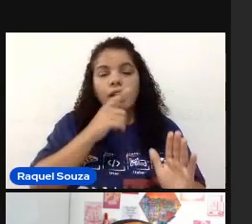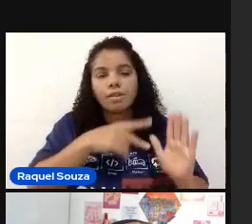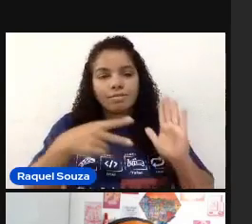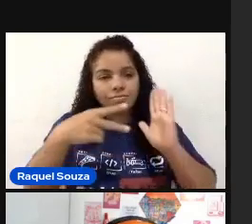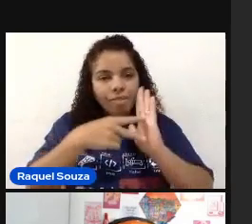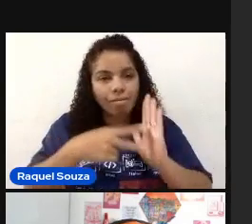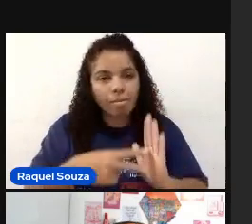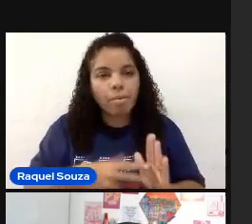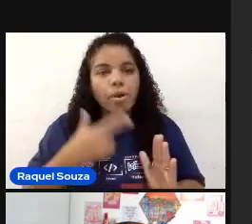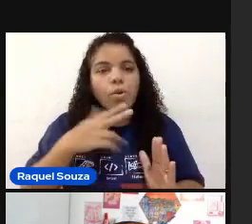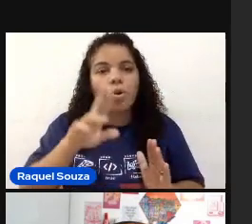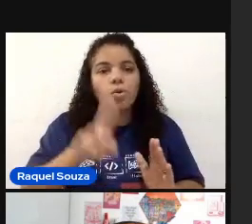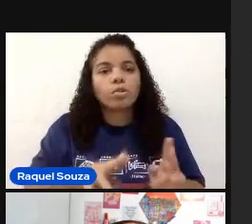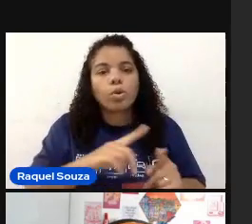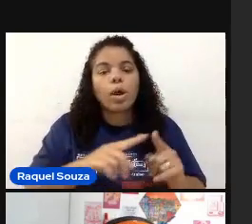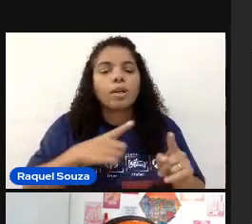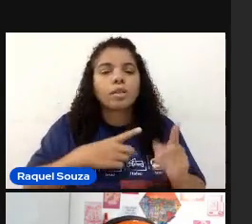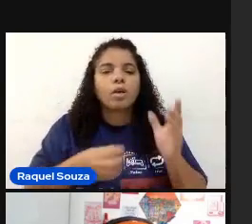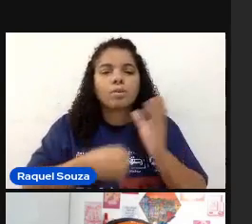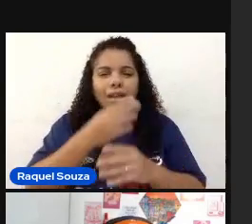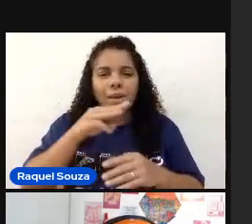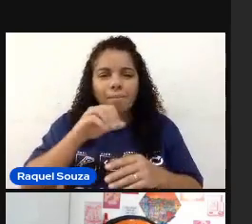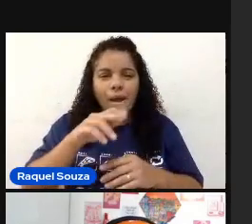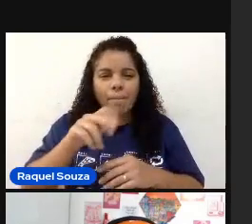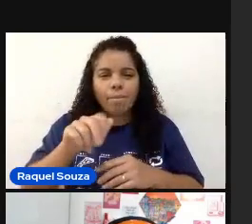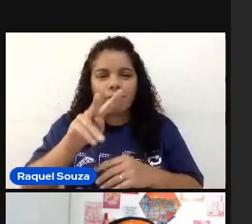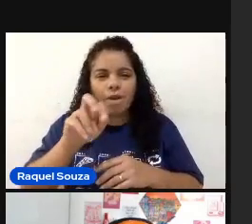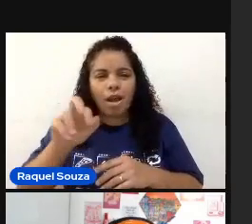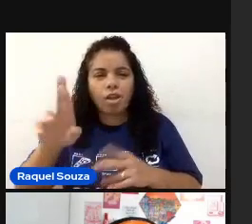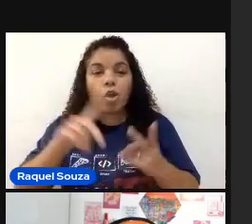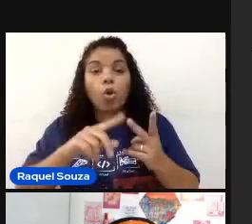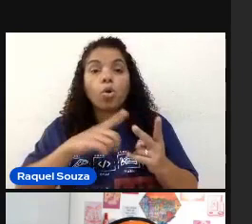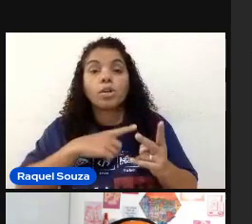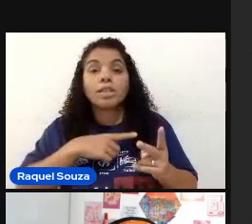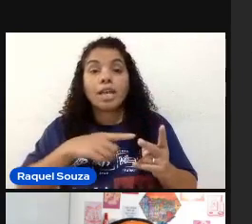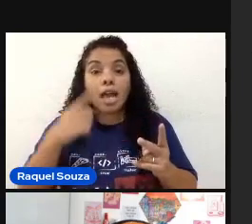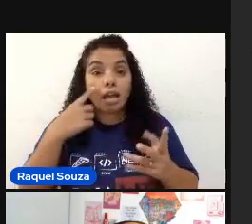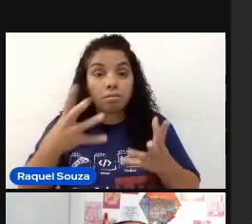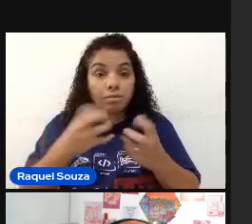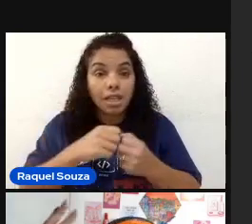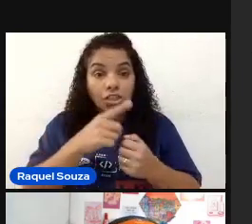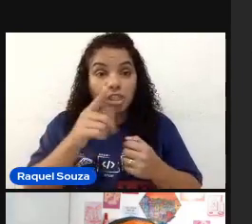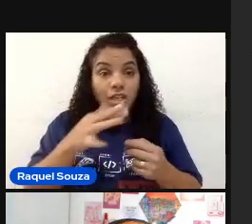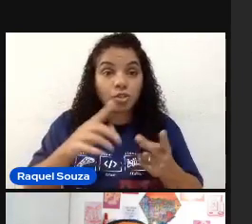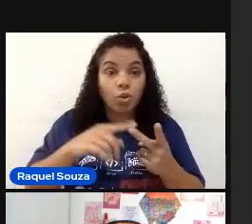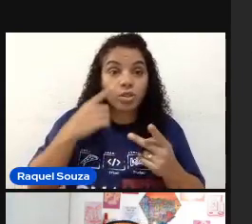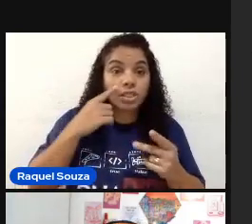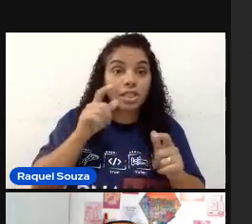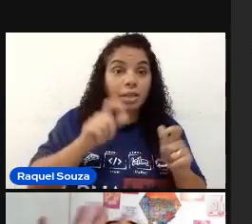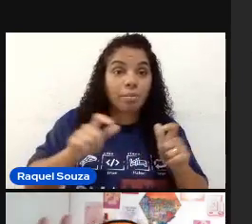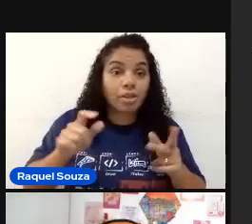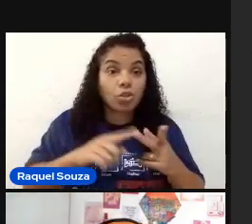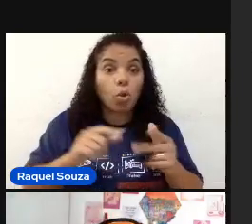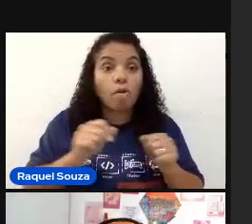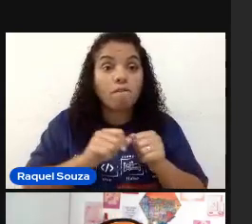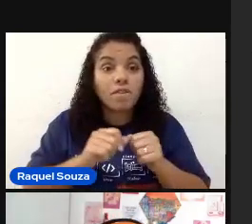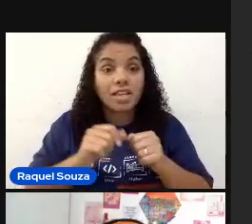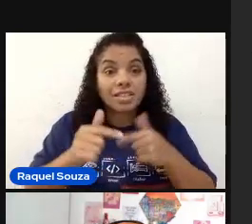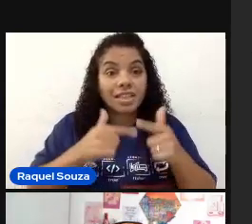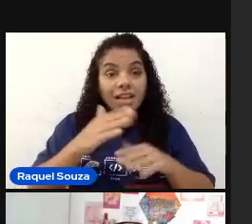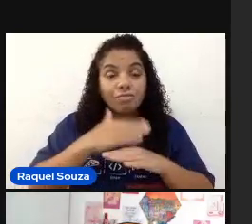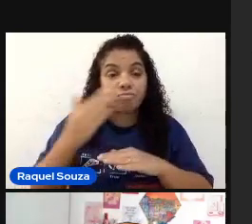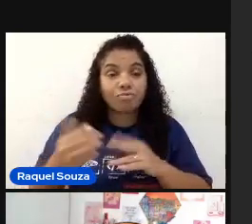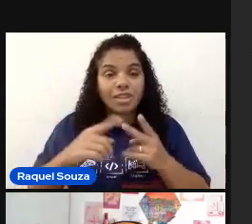esse usuário. Então, eu criei o mapa de valor, entendi ali as dores baseado na persona, eu fiz a jornada desse